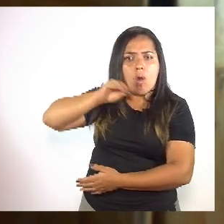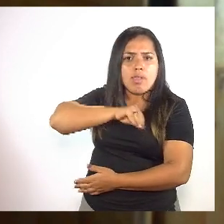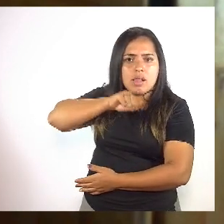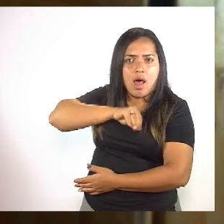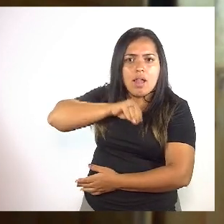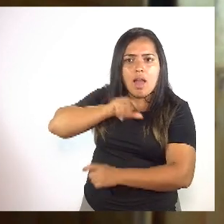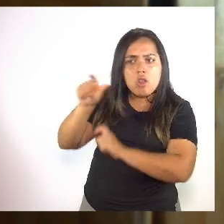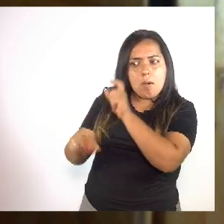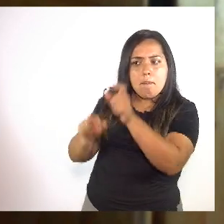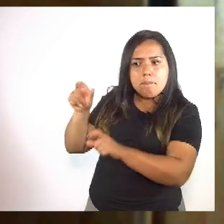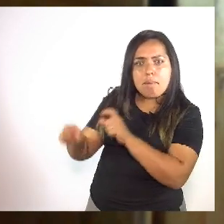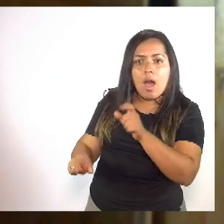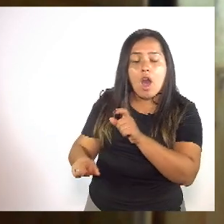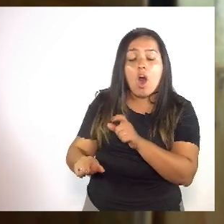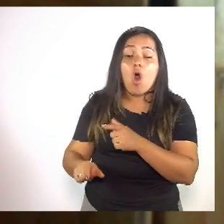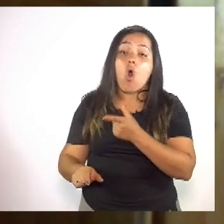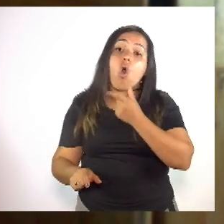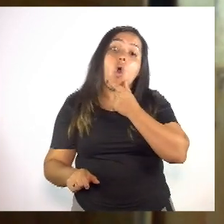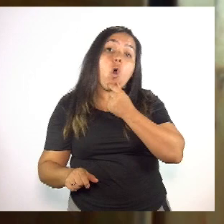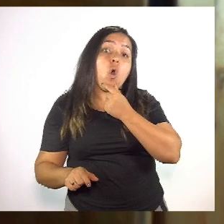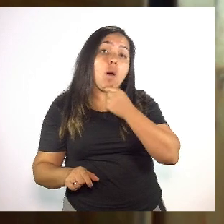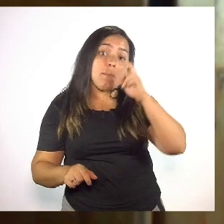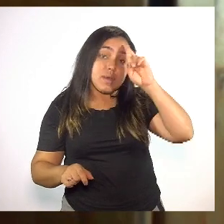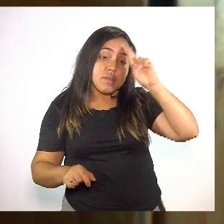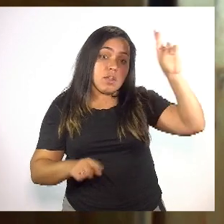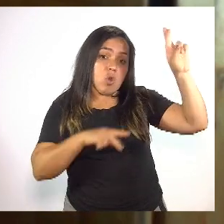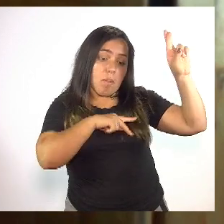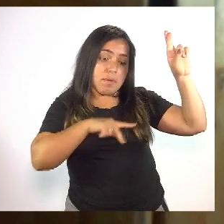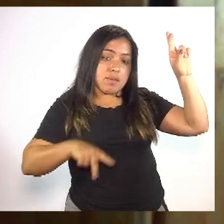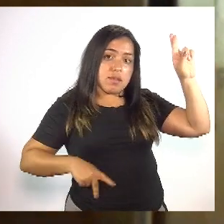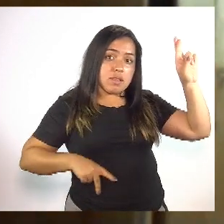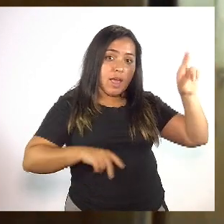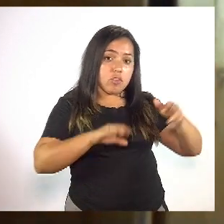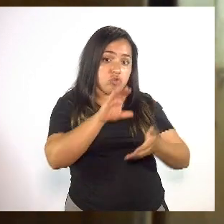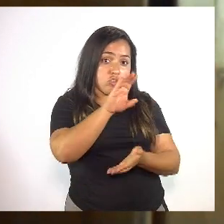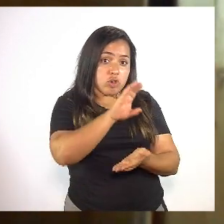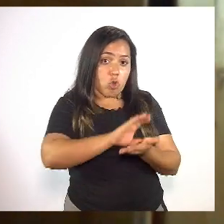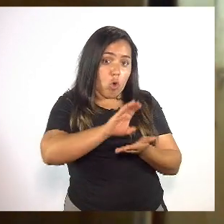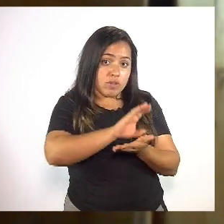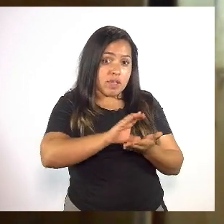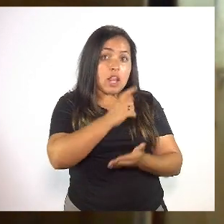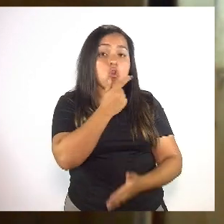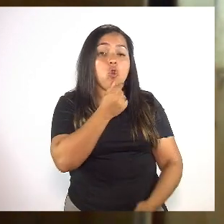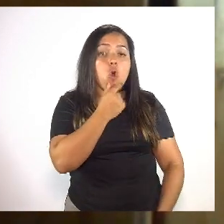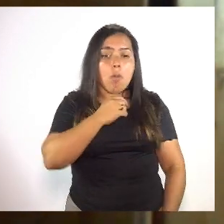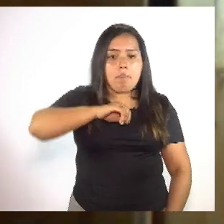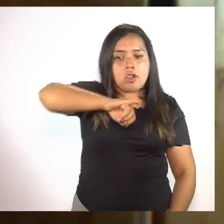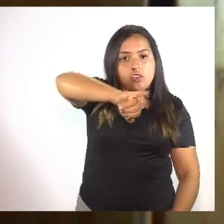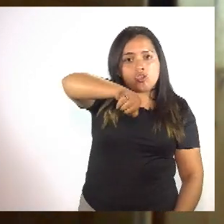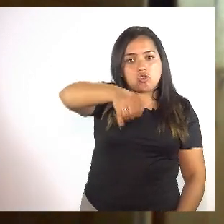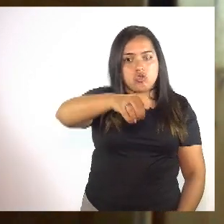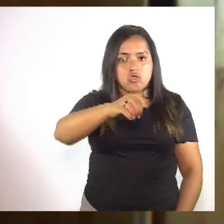E o seu presidente, à época, era o conselheiro Jonas Carvalho,